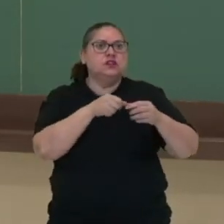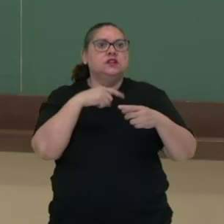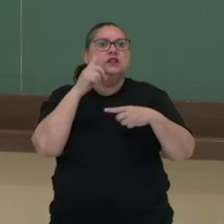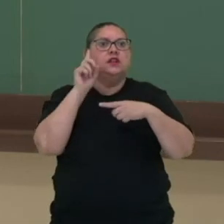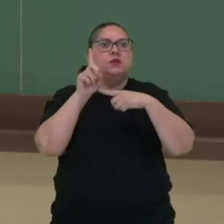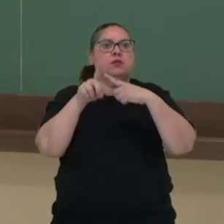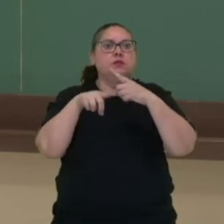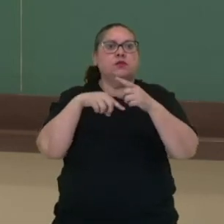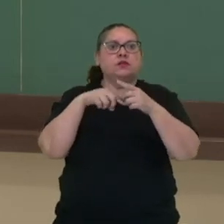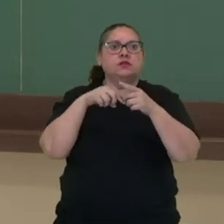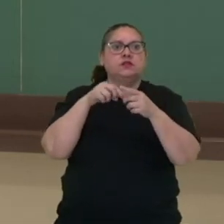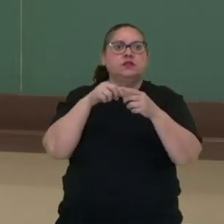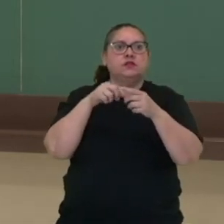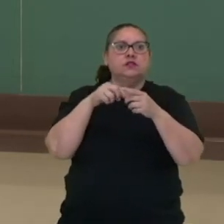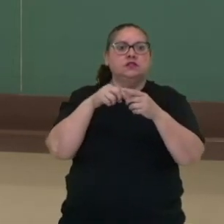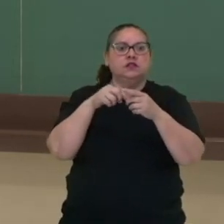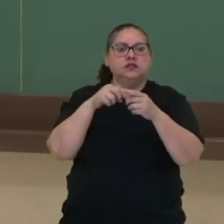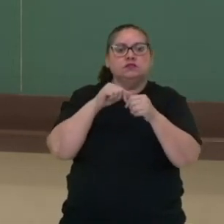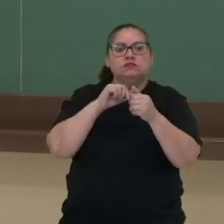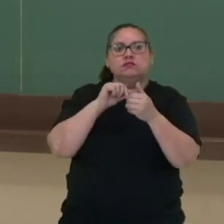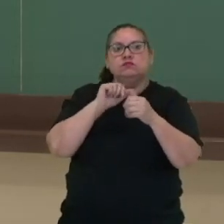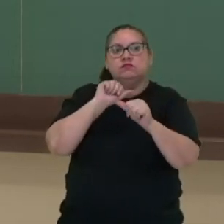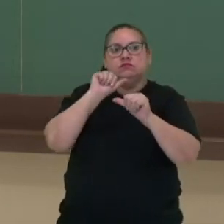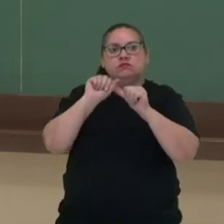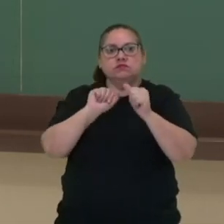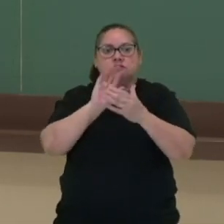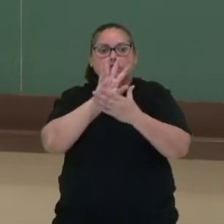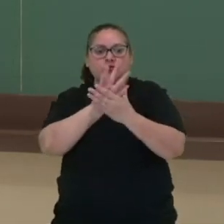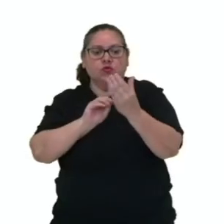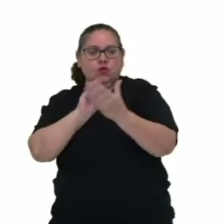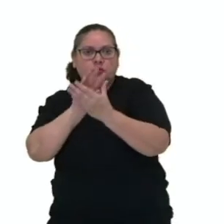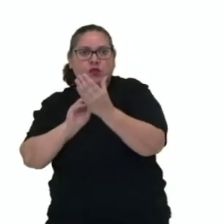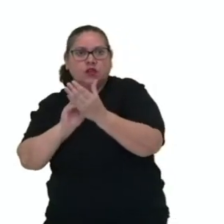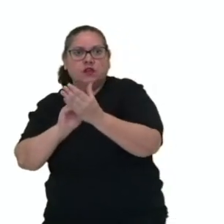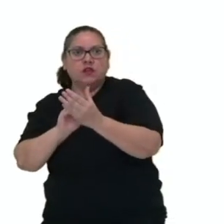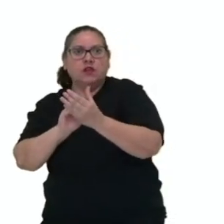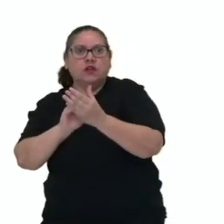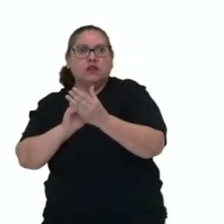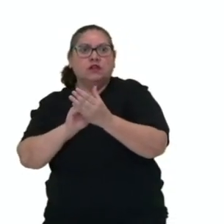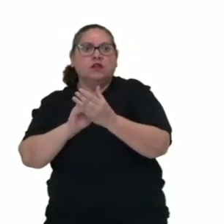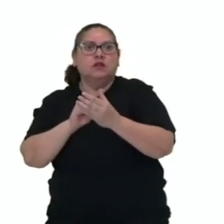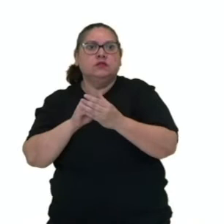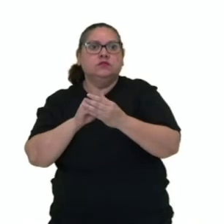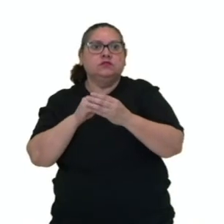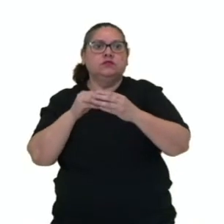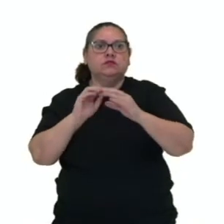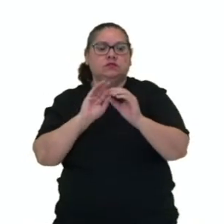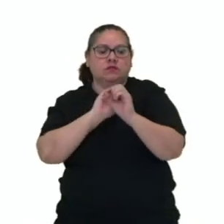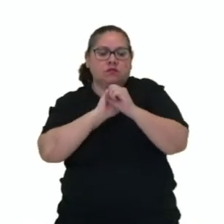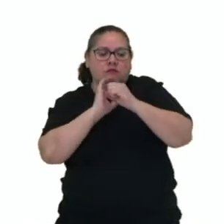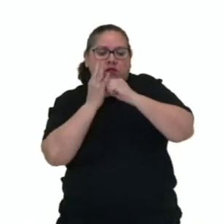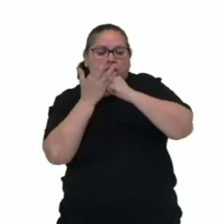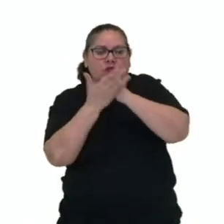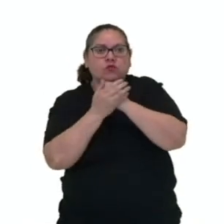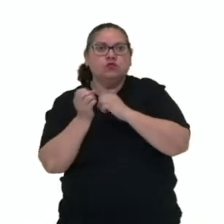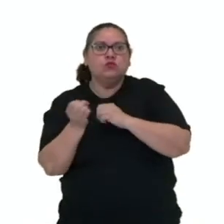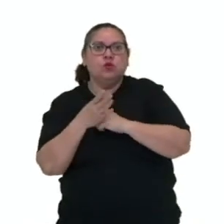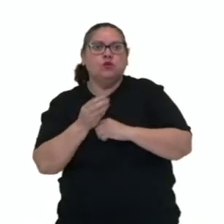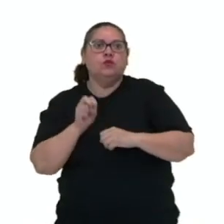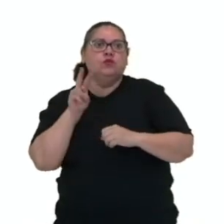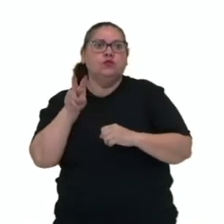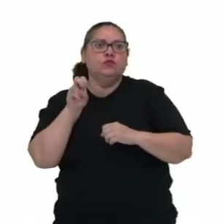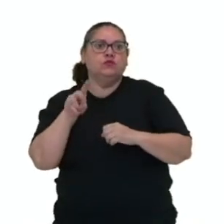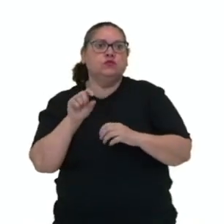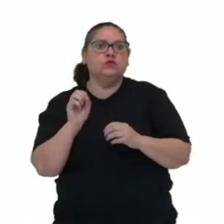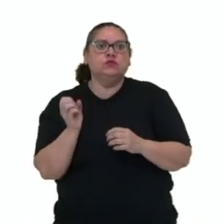depois essa célula vai ser replicada e a cápsula do vírus montada, então, um novo vírus. e assim